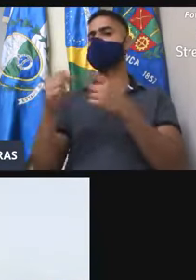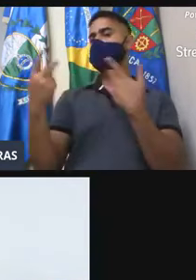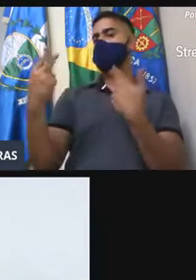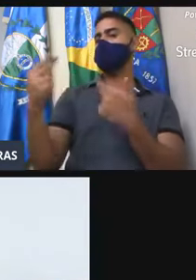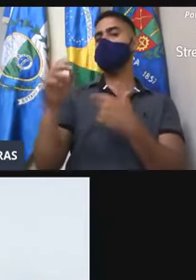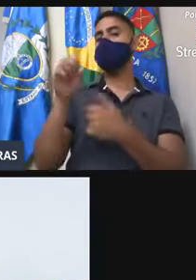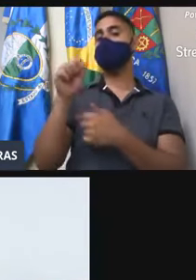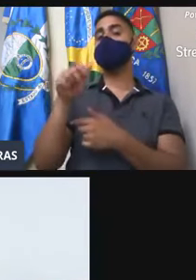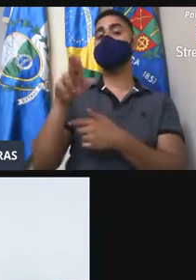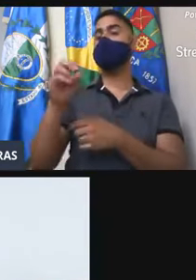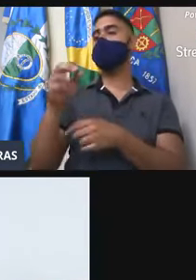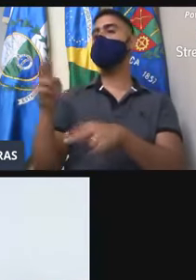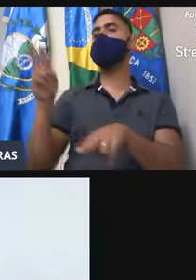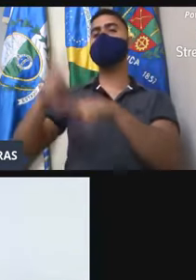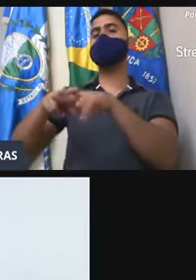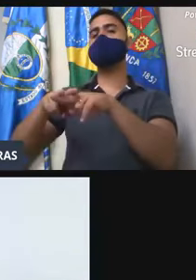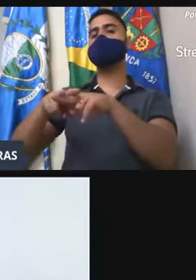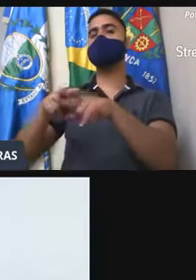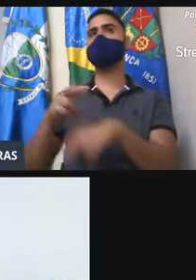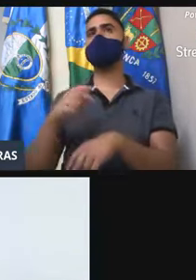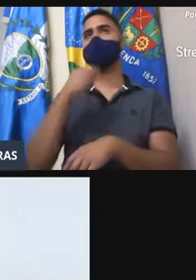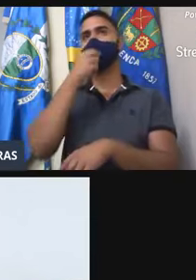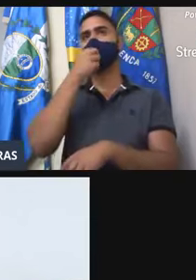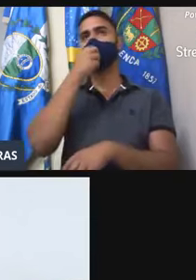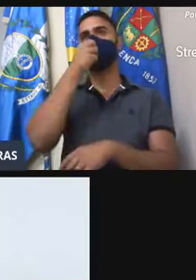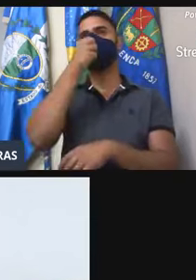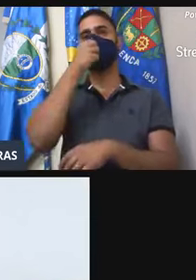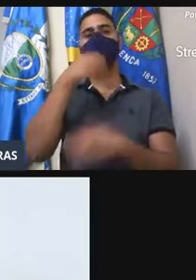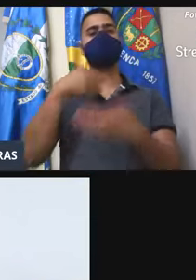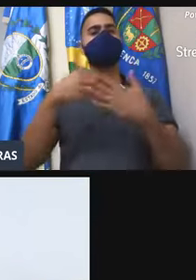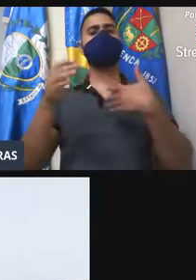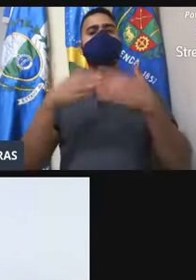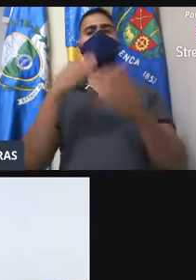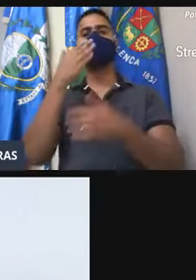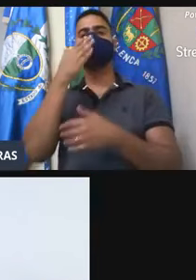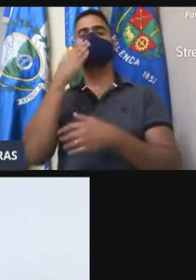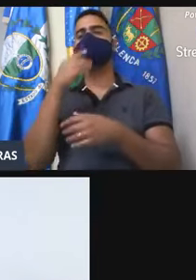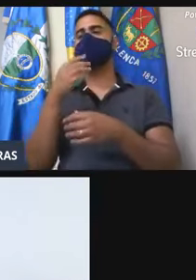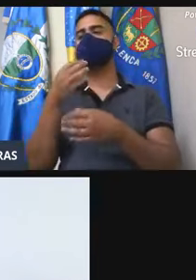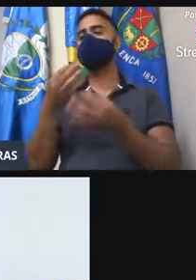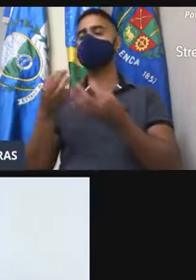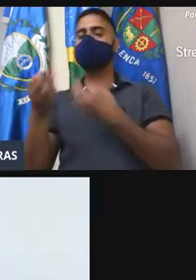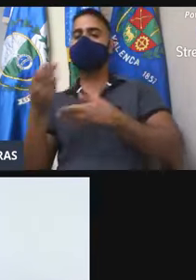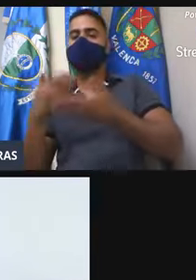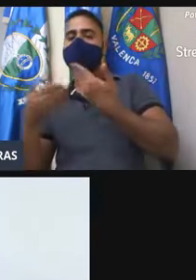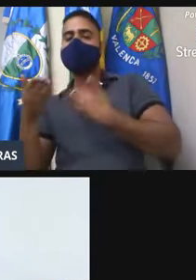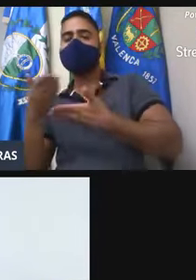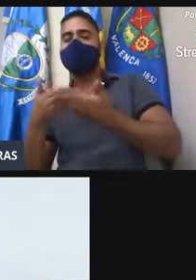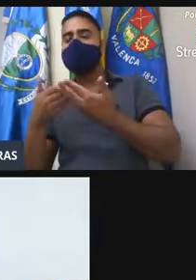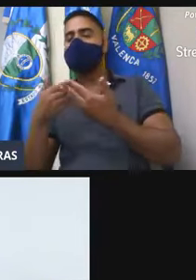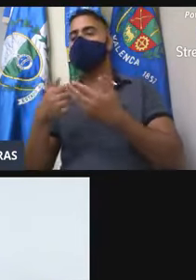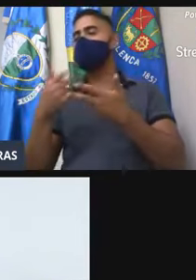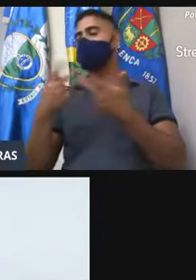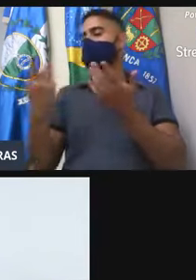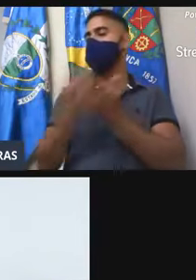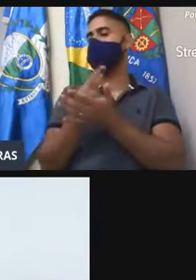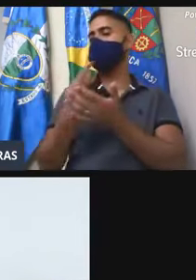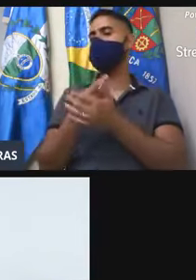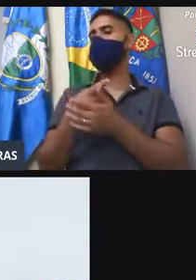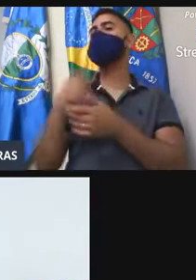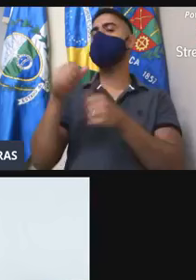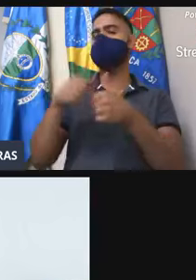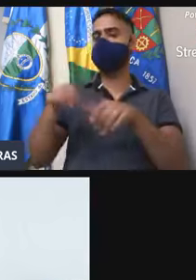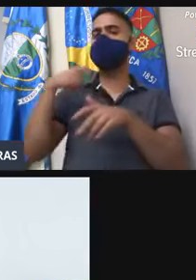Saulo, mando prender. For qualquer tipo de proposta indecorosa para cima de mim, vai